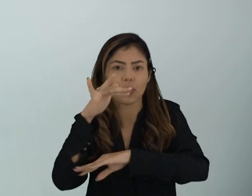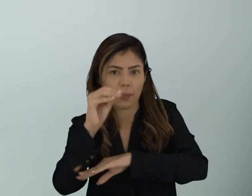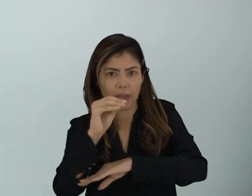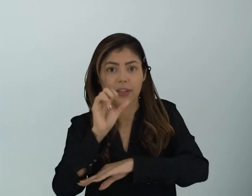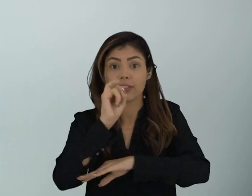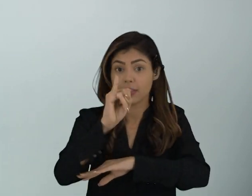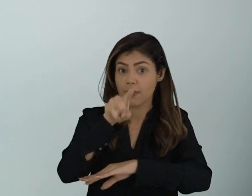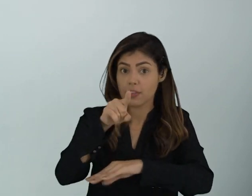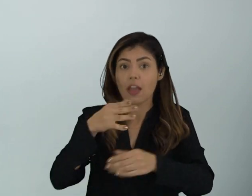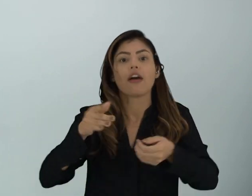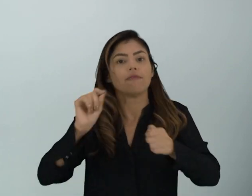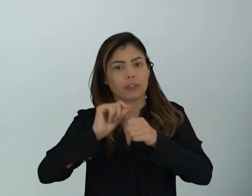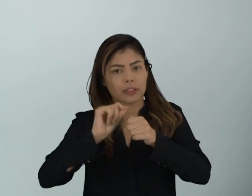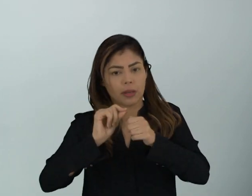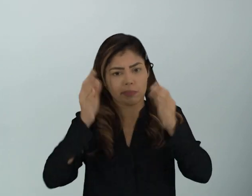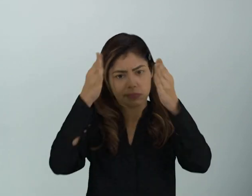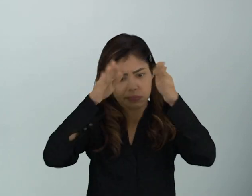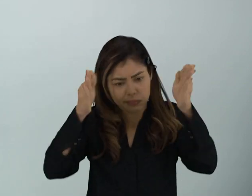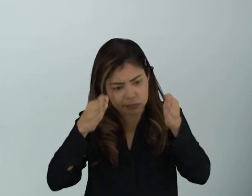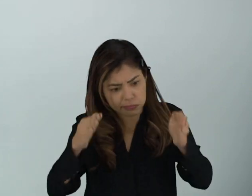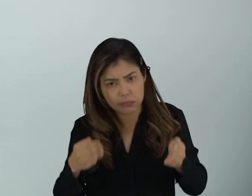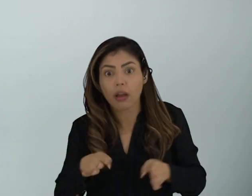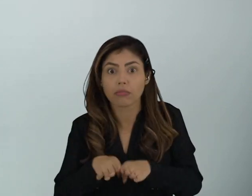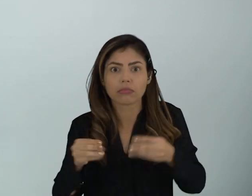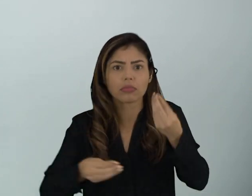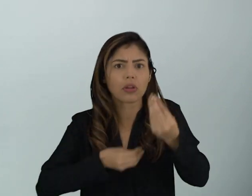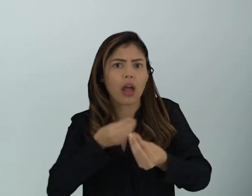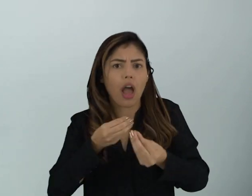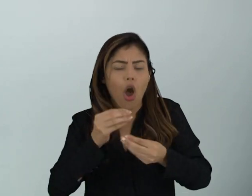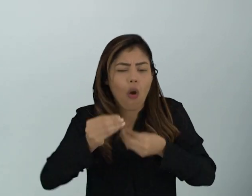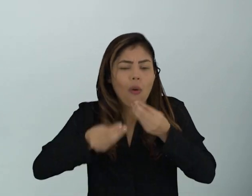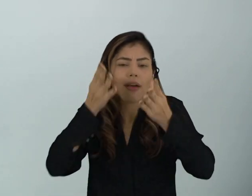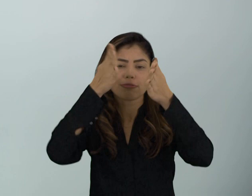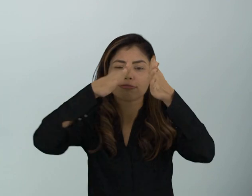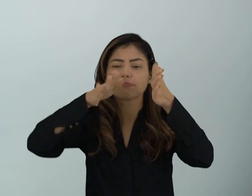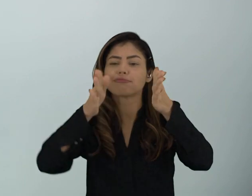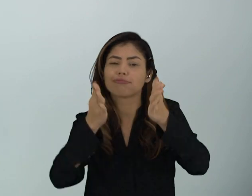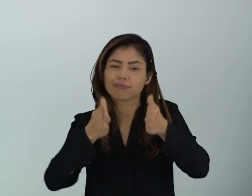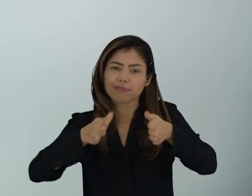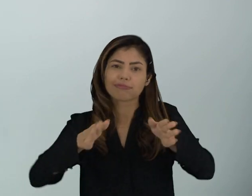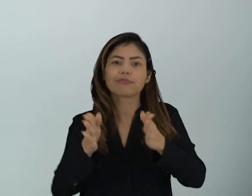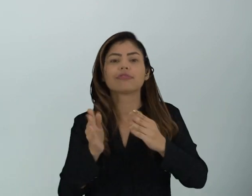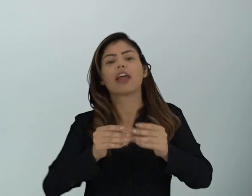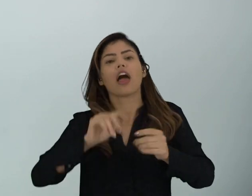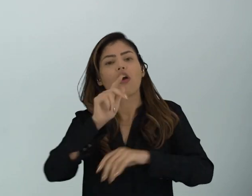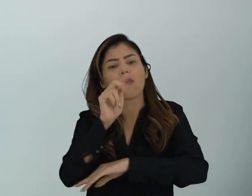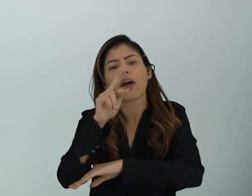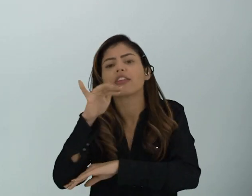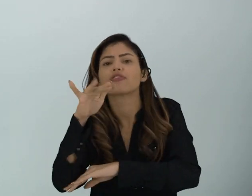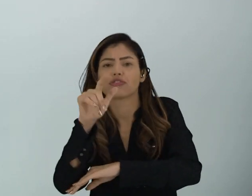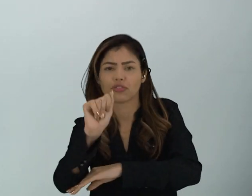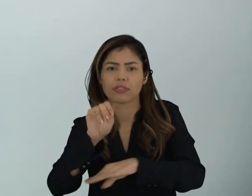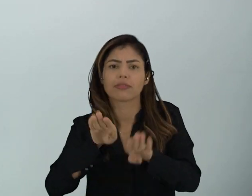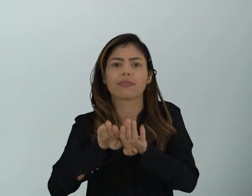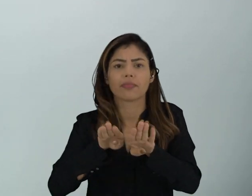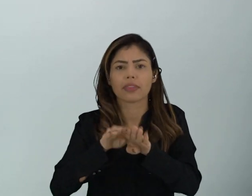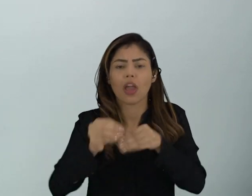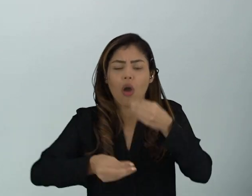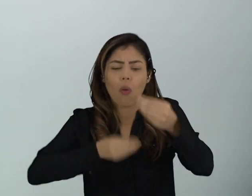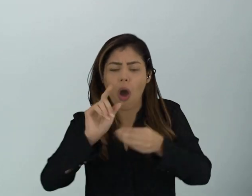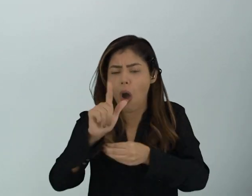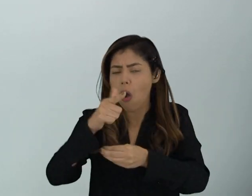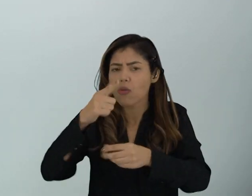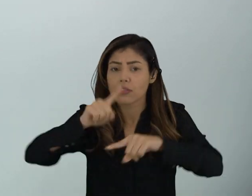um escultor, você vai ter que saber modelar uma imagem com argila, com